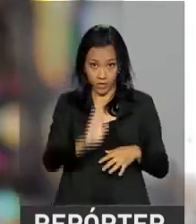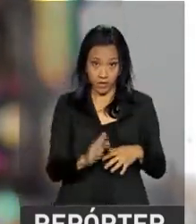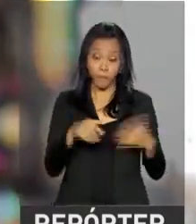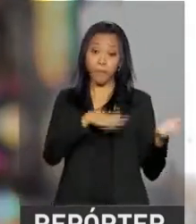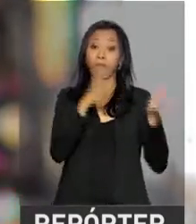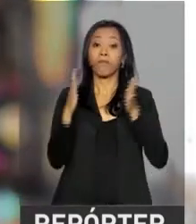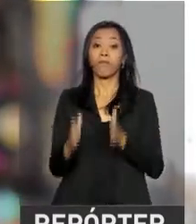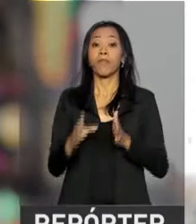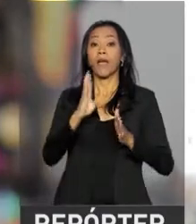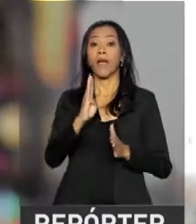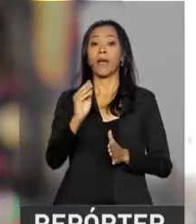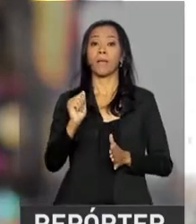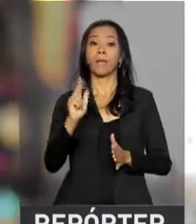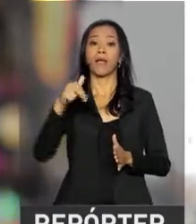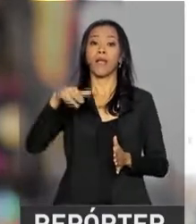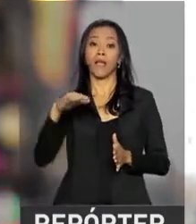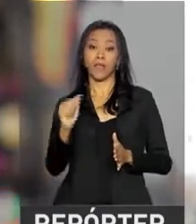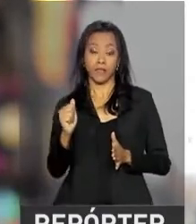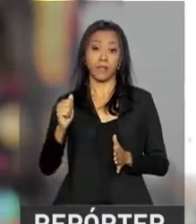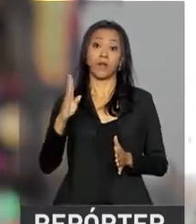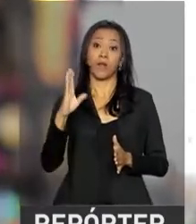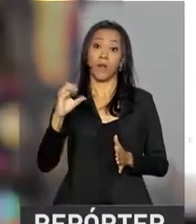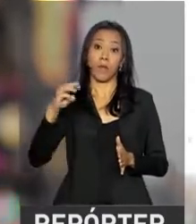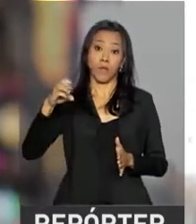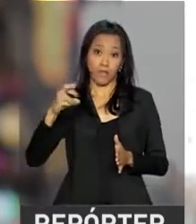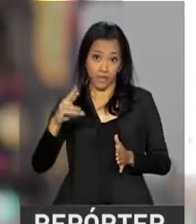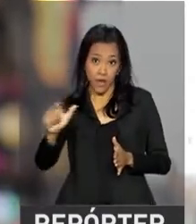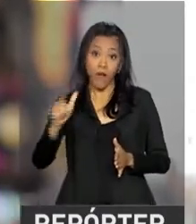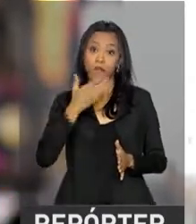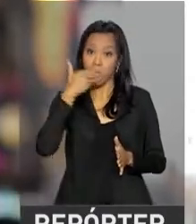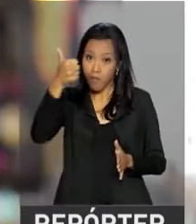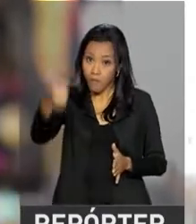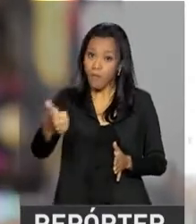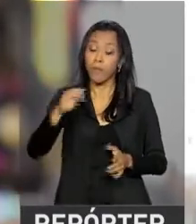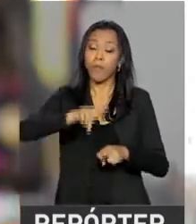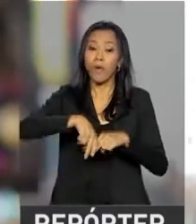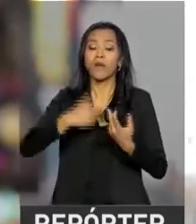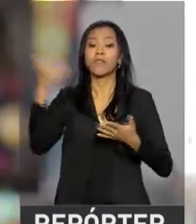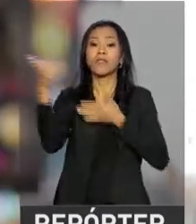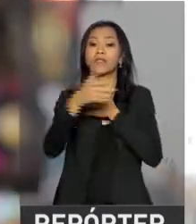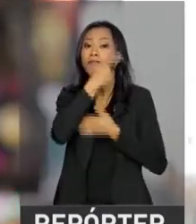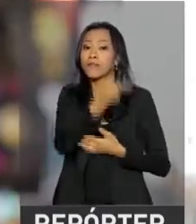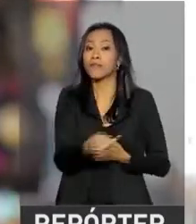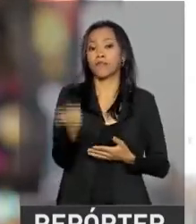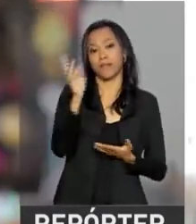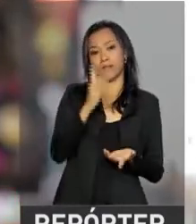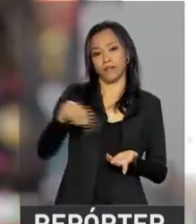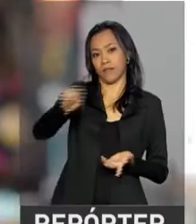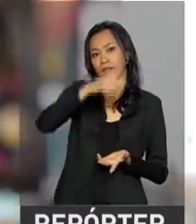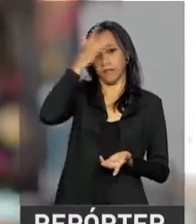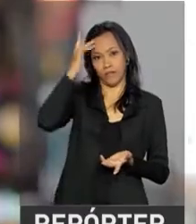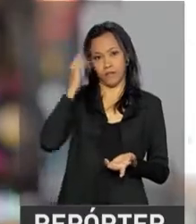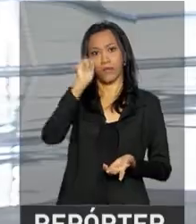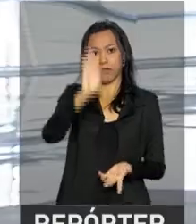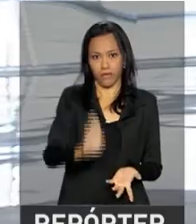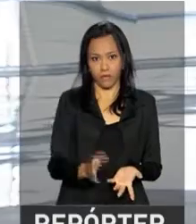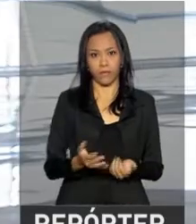incremento de mais de 1 bilhão e 100 milhões de dólares com as visitações dos turistas desses países no nosso